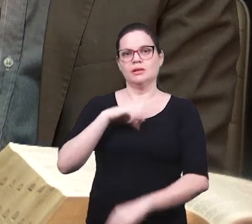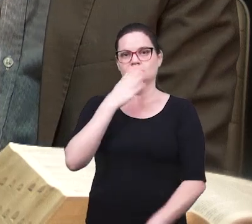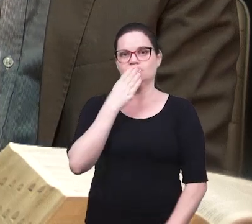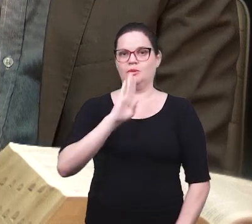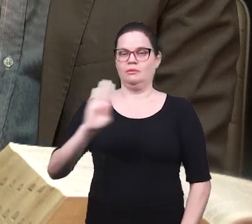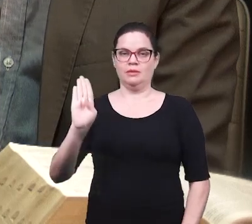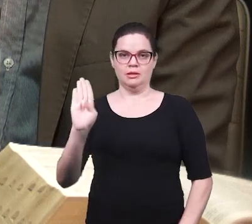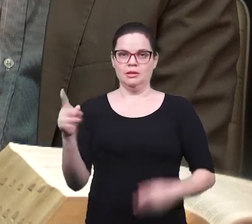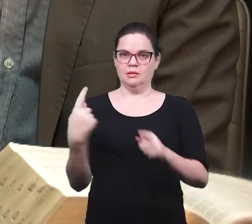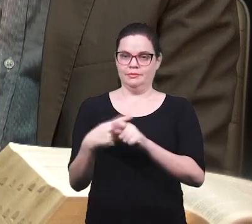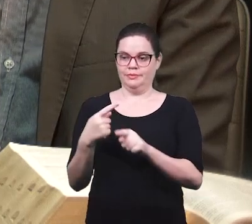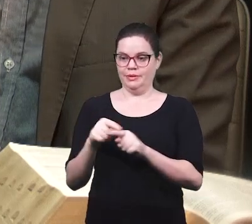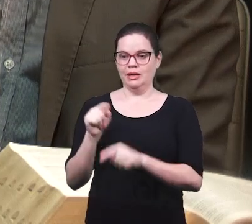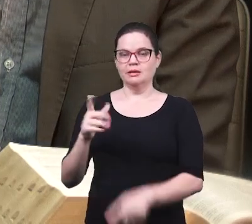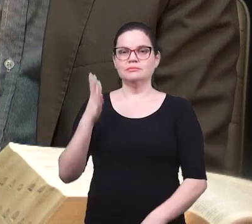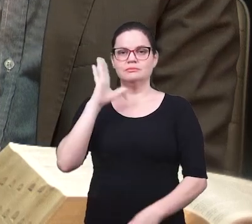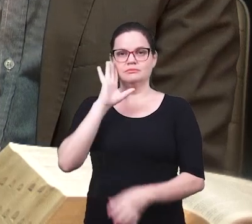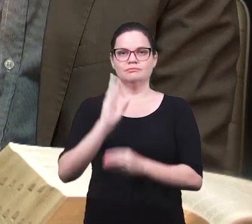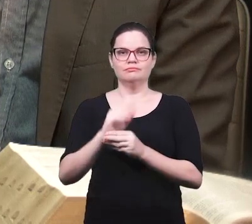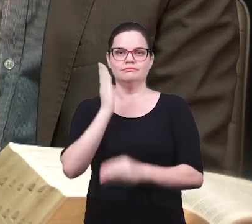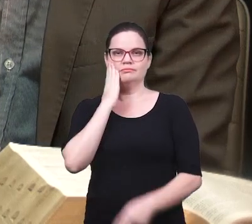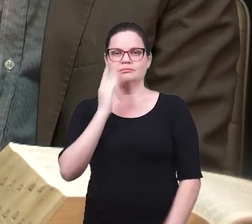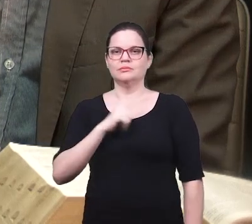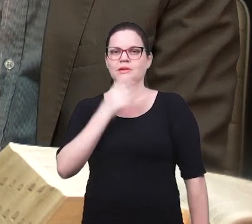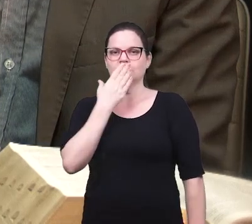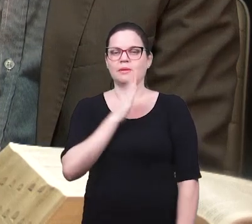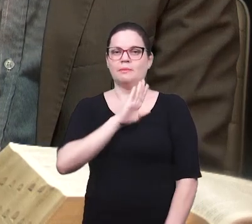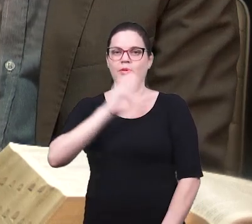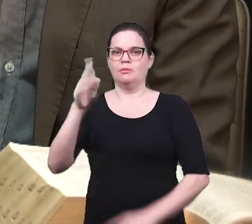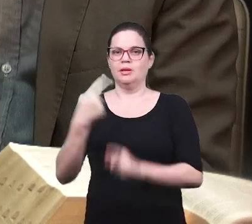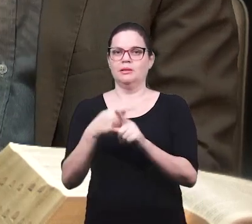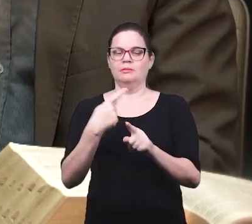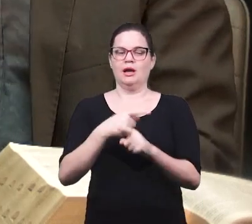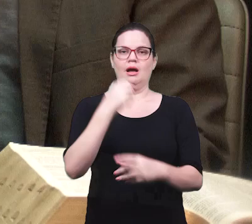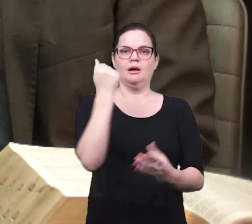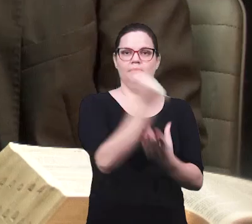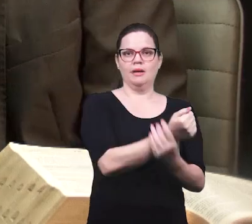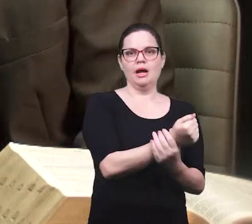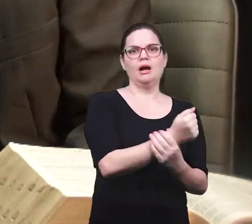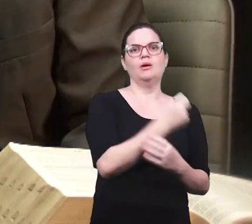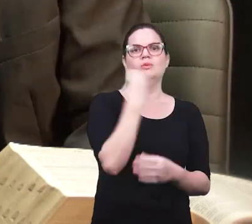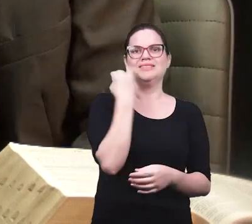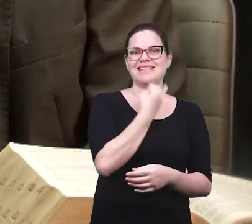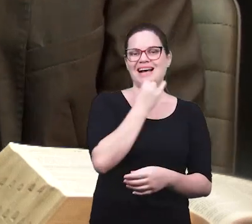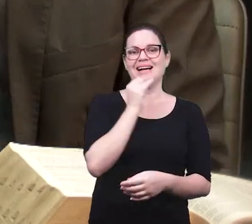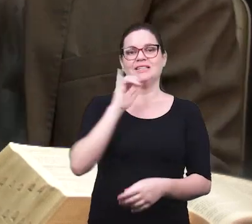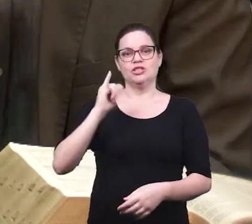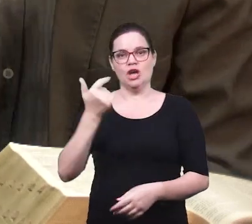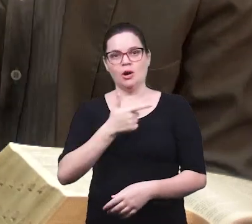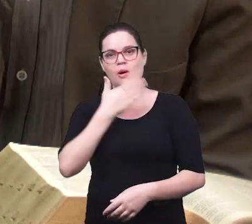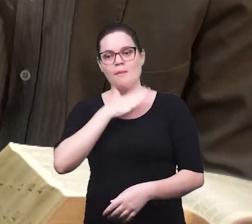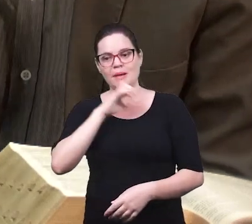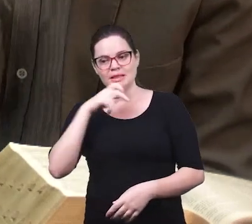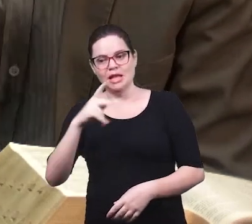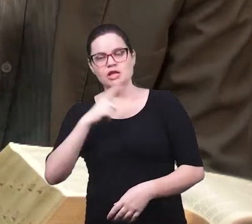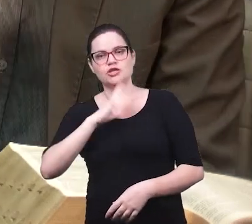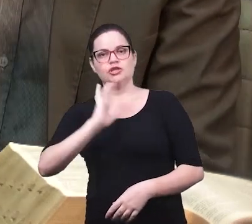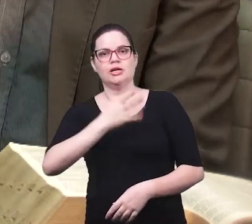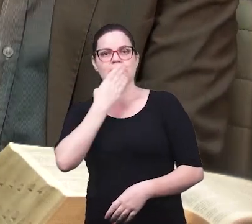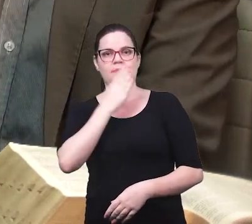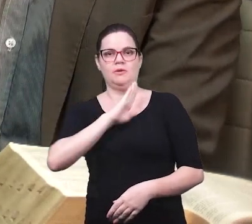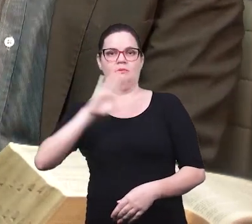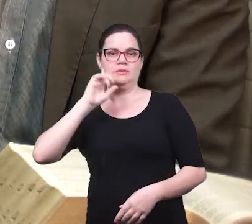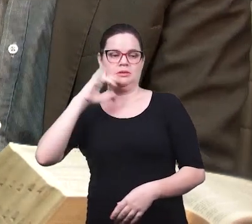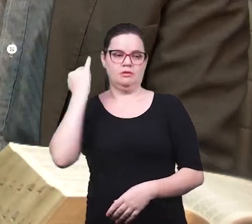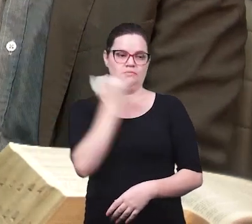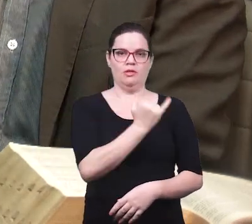chamada geração da promessa. Sim. Porque carregava consigo uma promessa. Sim. Né, uma promessa que vinha desde os seus antepassados, né, da sua